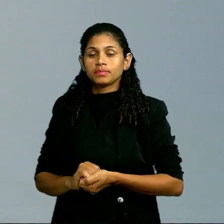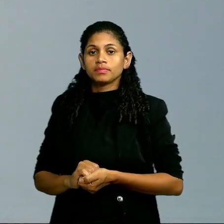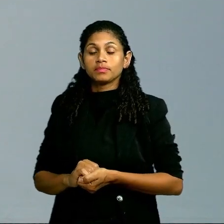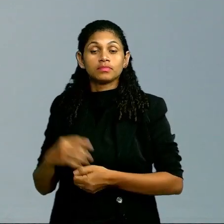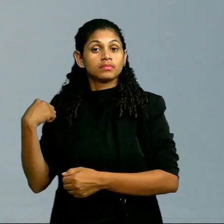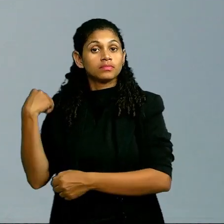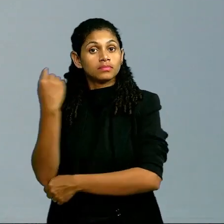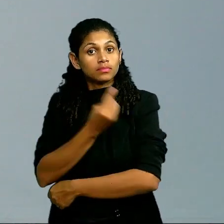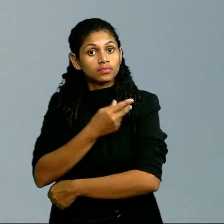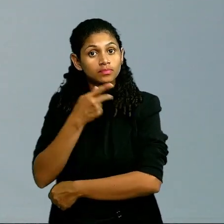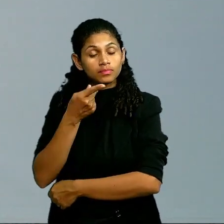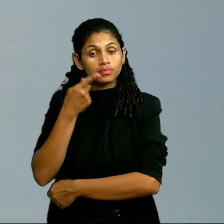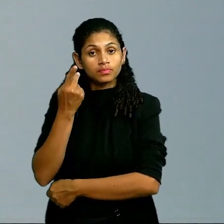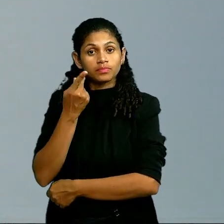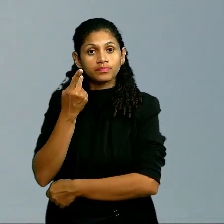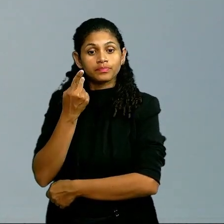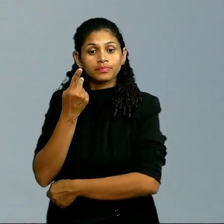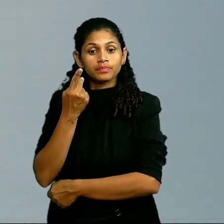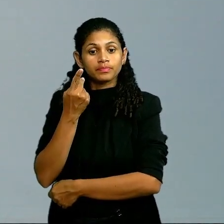Nós falamos aí